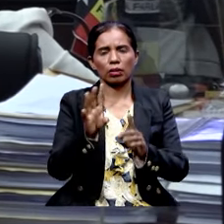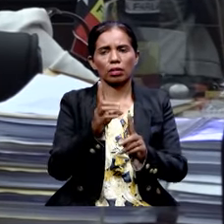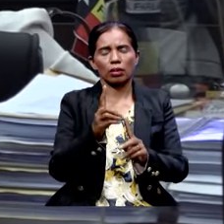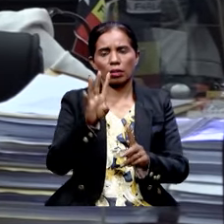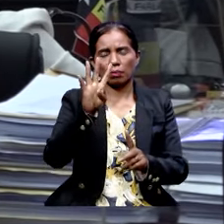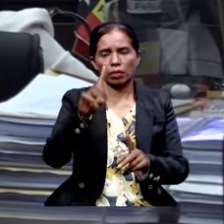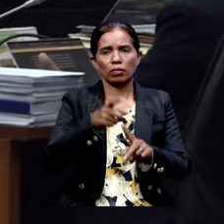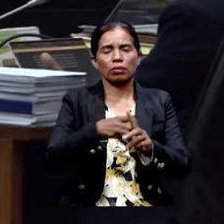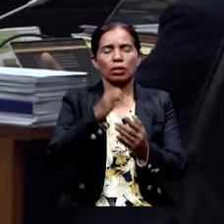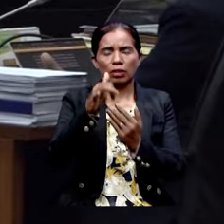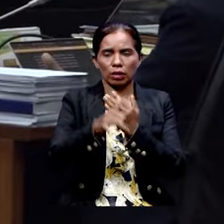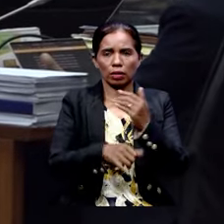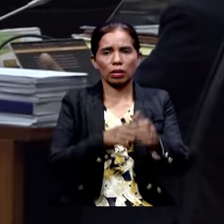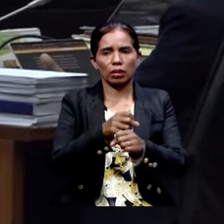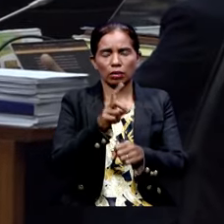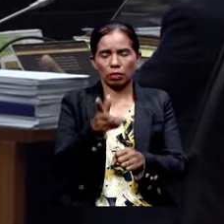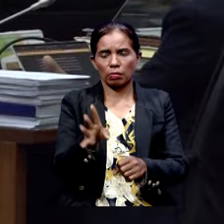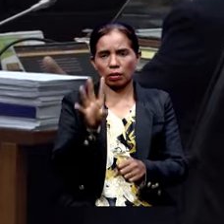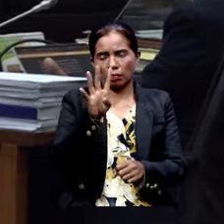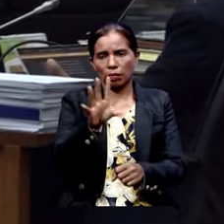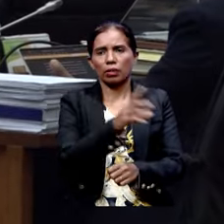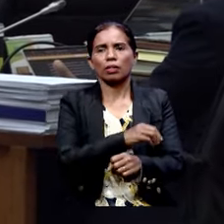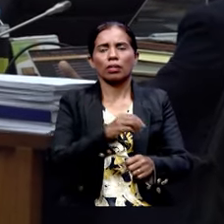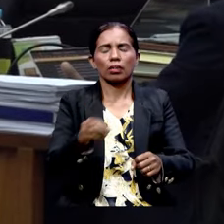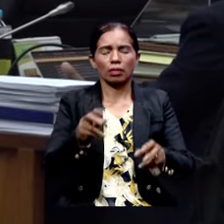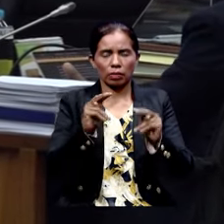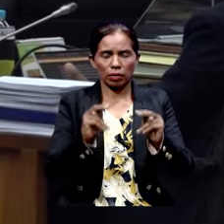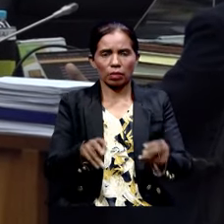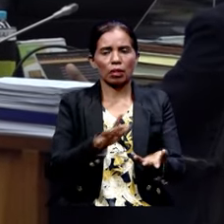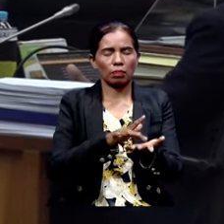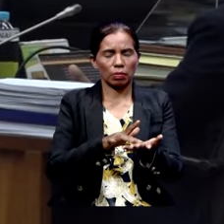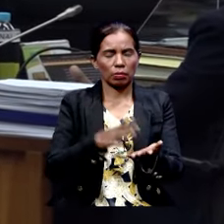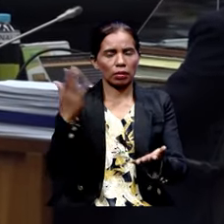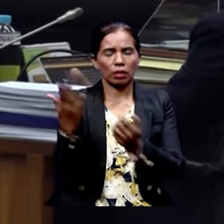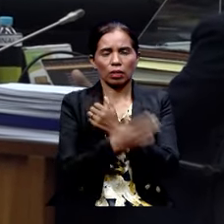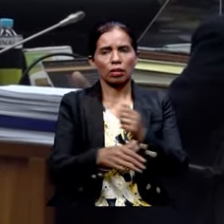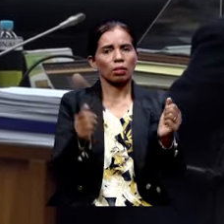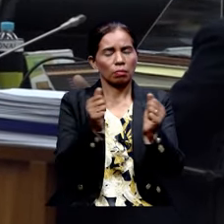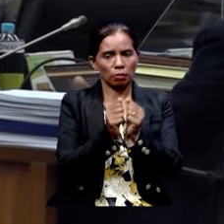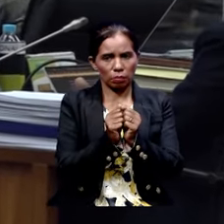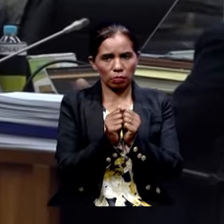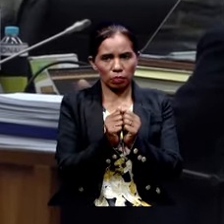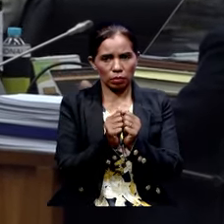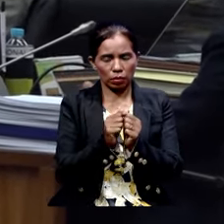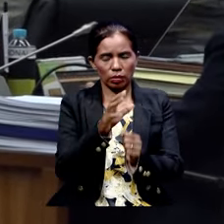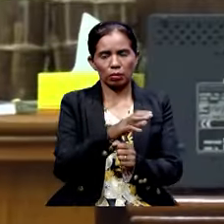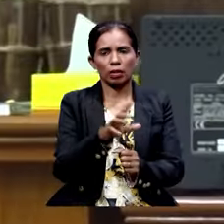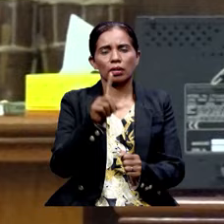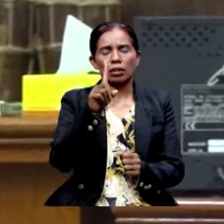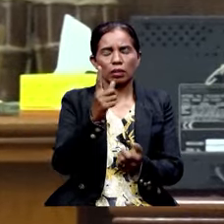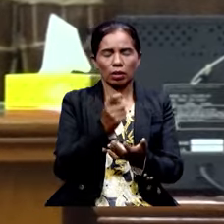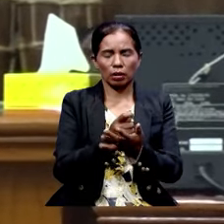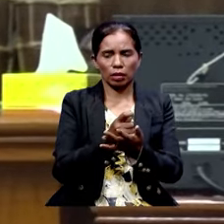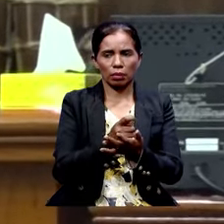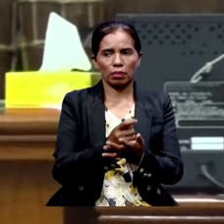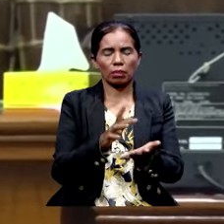Fulanzaneiro, Tina de Roro, Nolo Racing Hat, Hatudo, necessidade para o Moro Kiara e Laran, Hamutu, item Rio Ida Racing, estoque